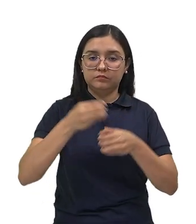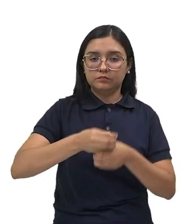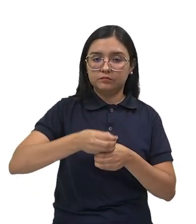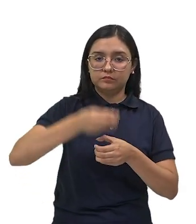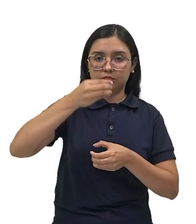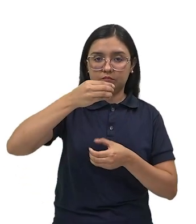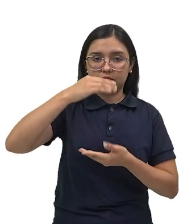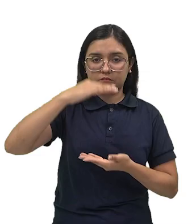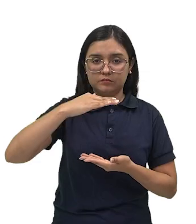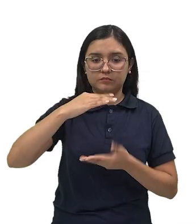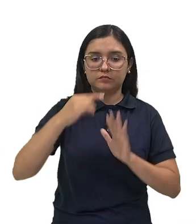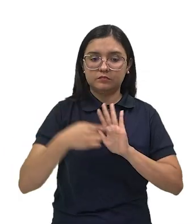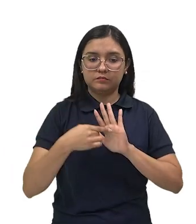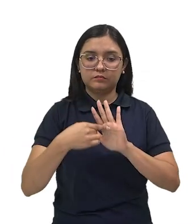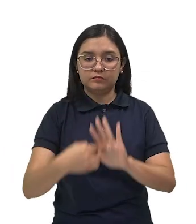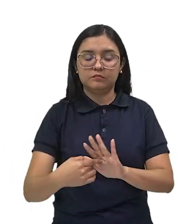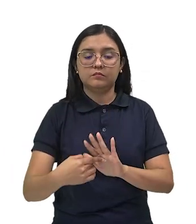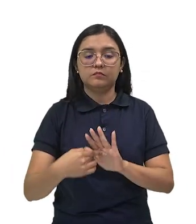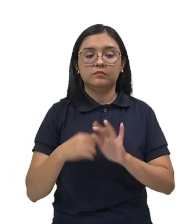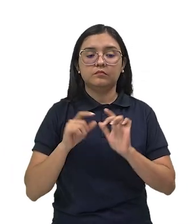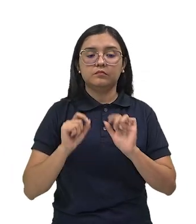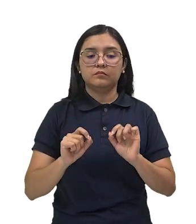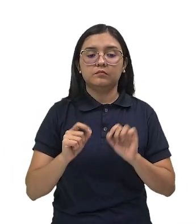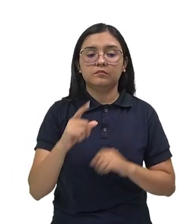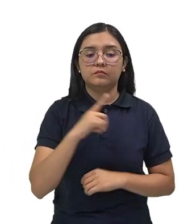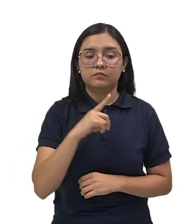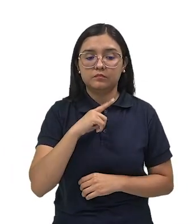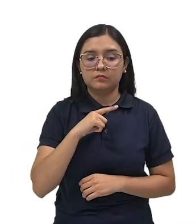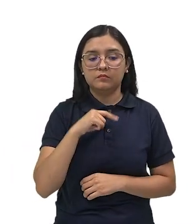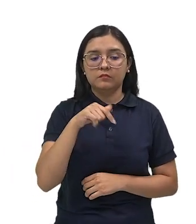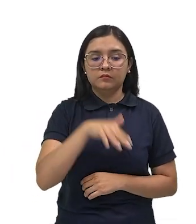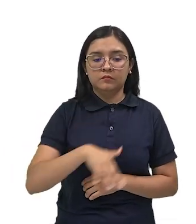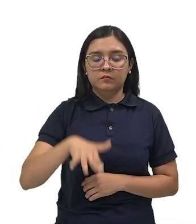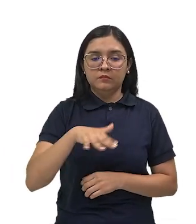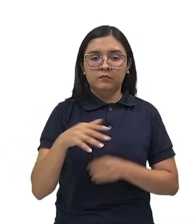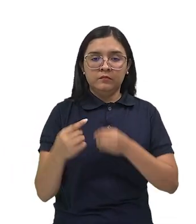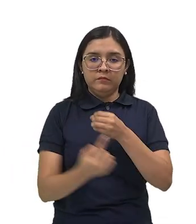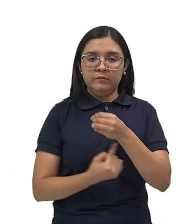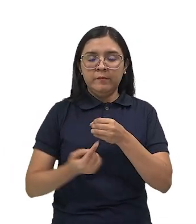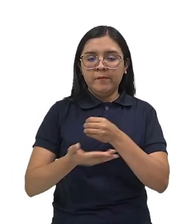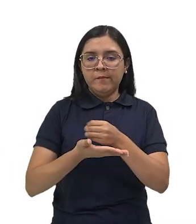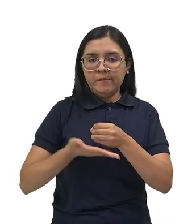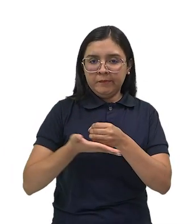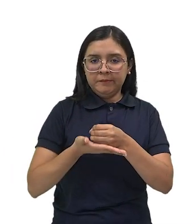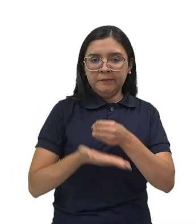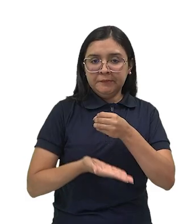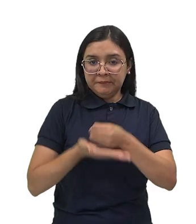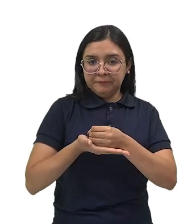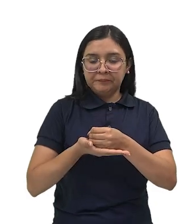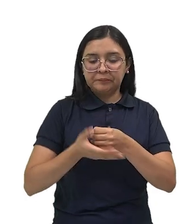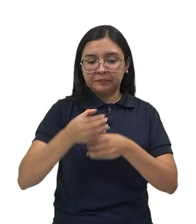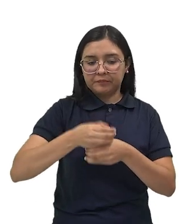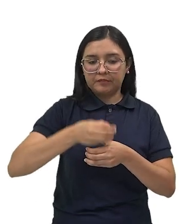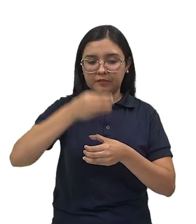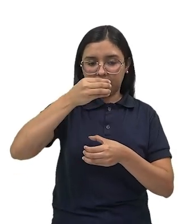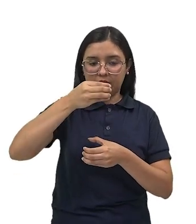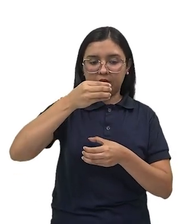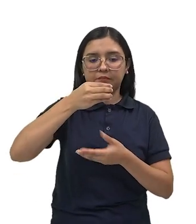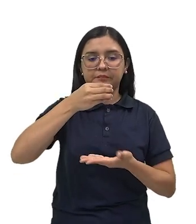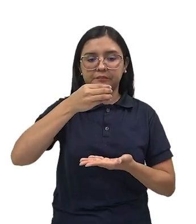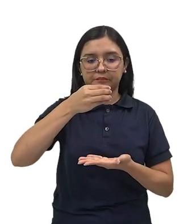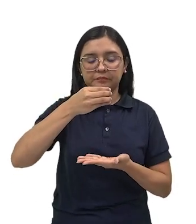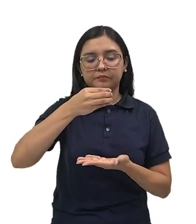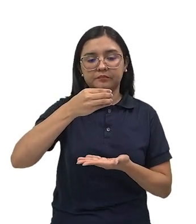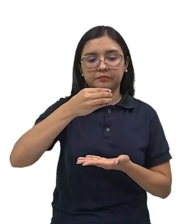foi aí colocado, olha, eu vou ter a área da base, que eu estou chamando de AB, vezes